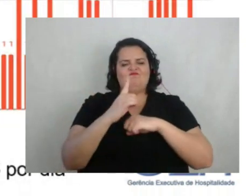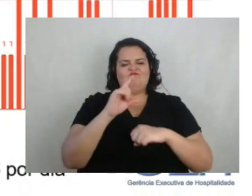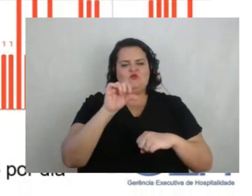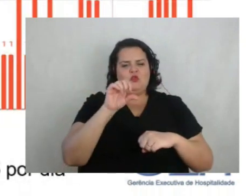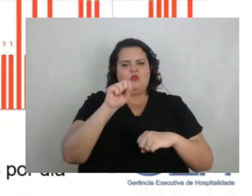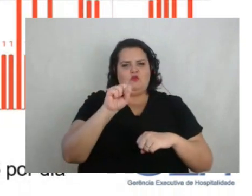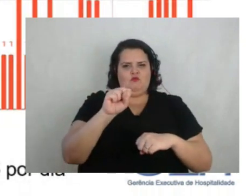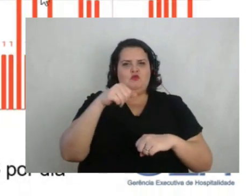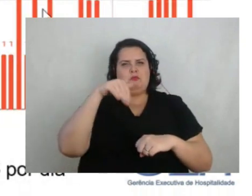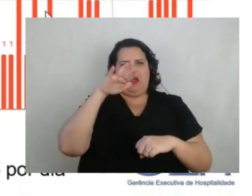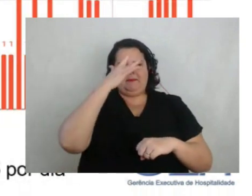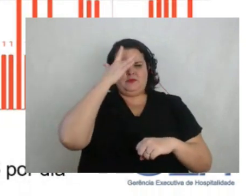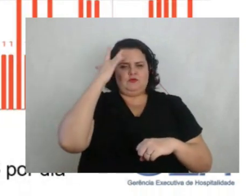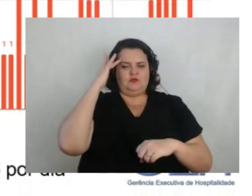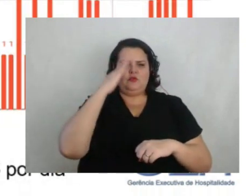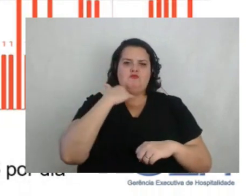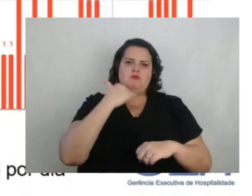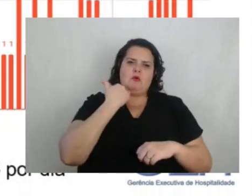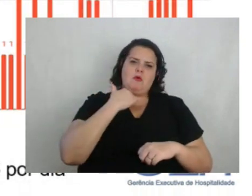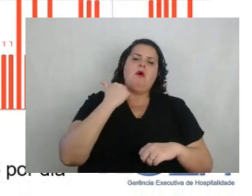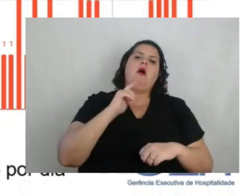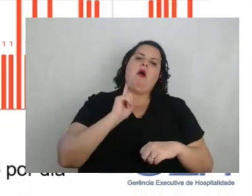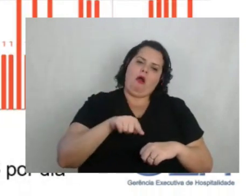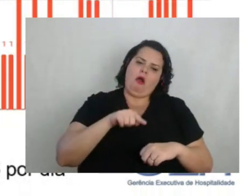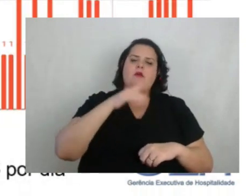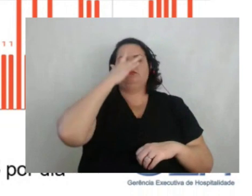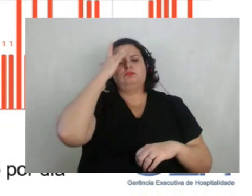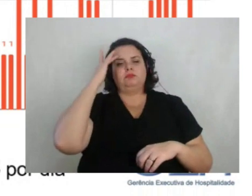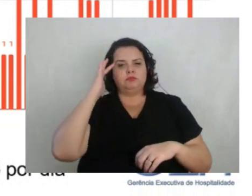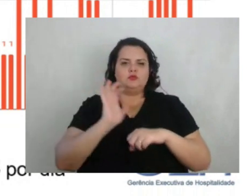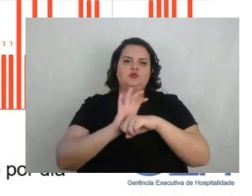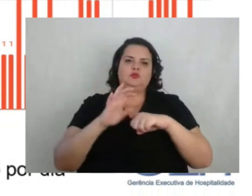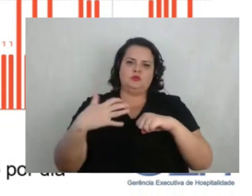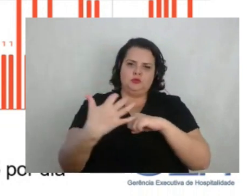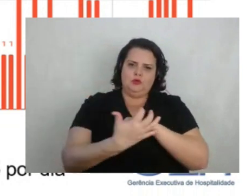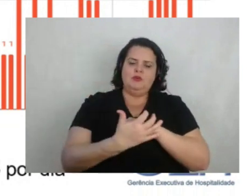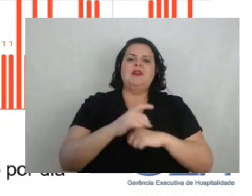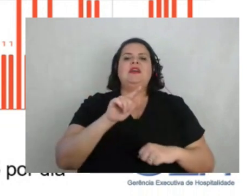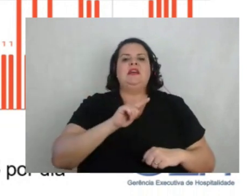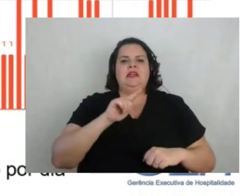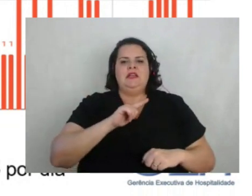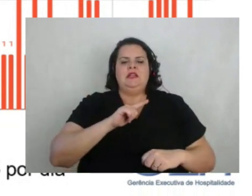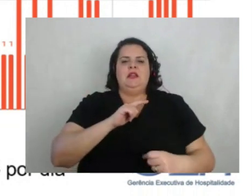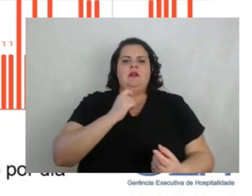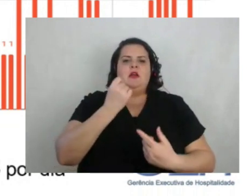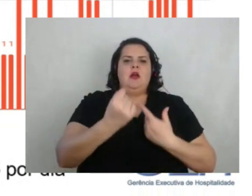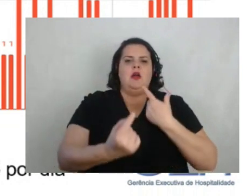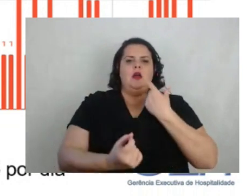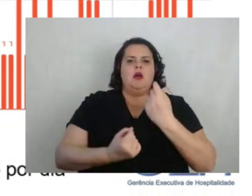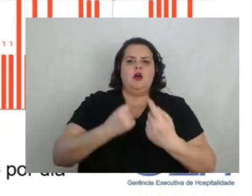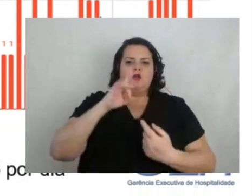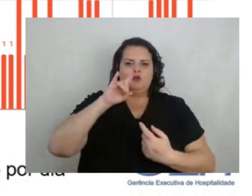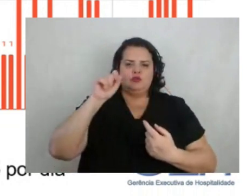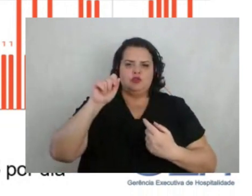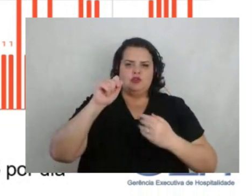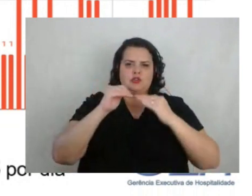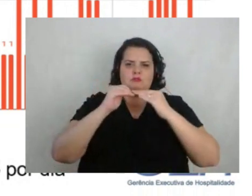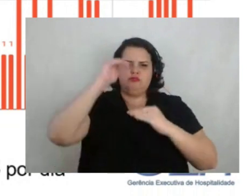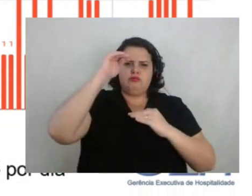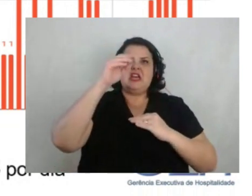acompanhamento diário dos óbitos. Nós tivemos picos elevados de óbitos, 5 ou 6